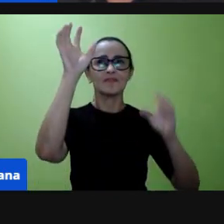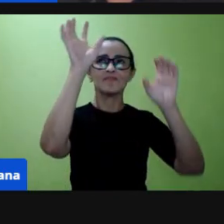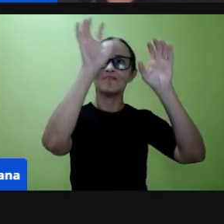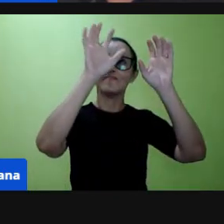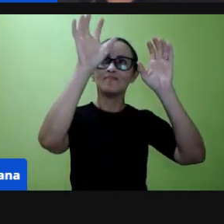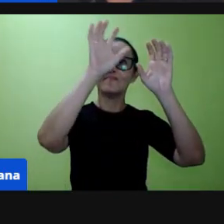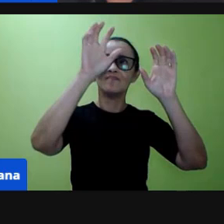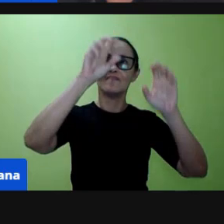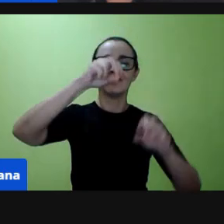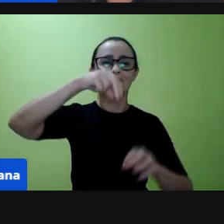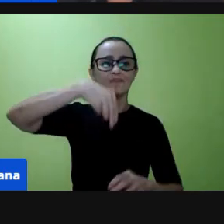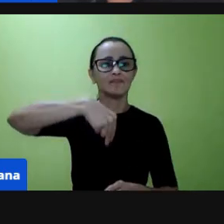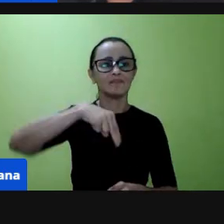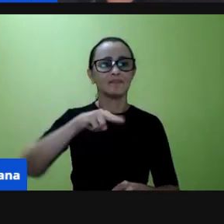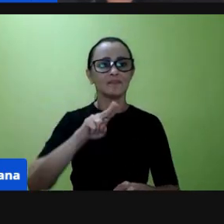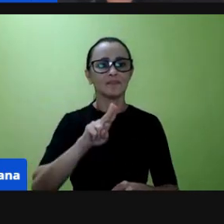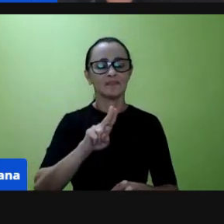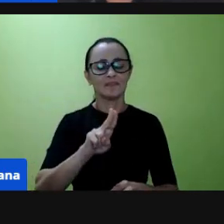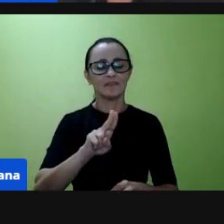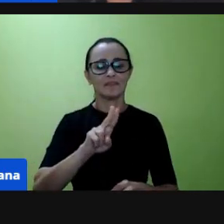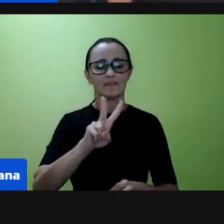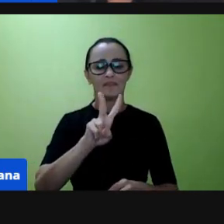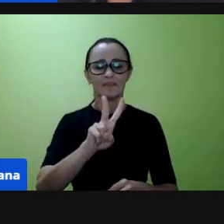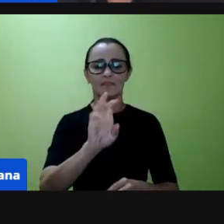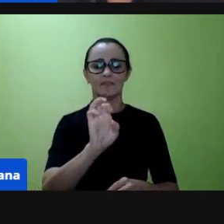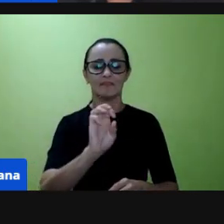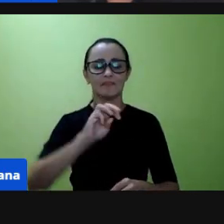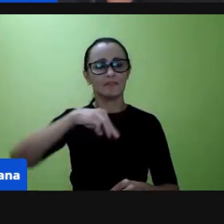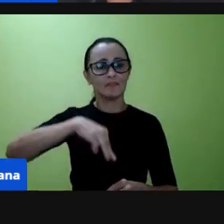nosso encontro, né, para o nosso bate-papo,